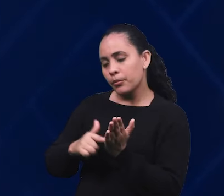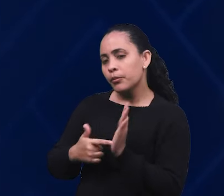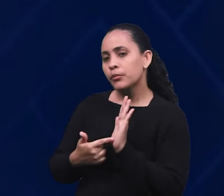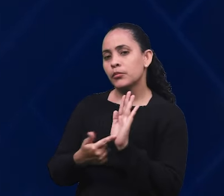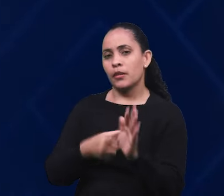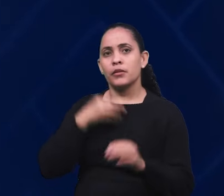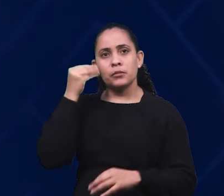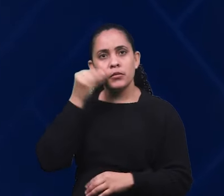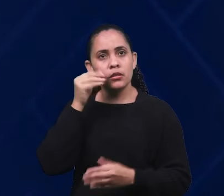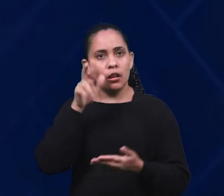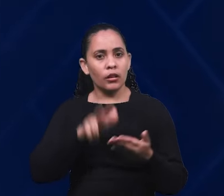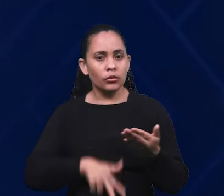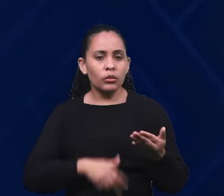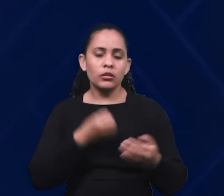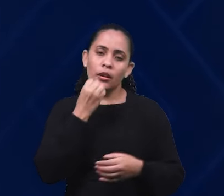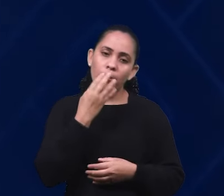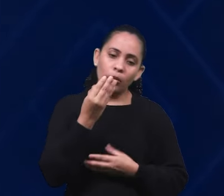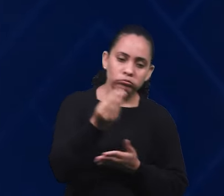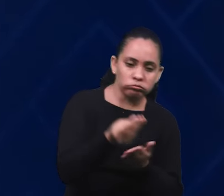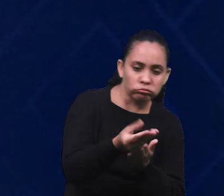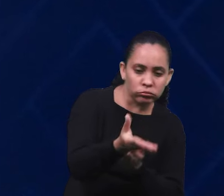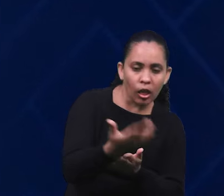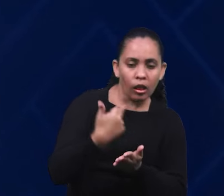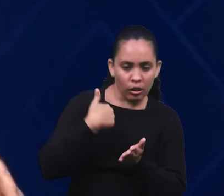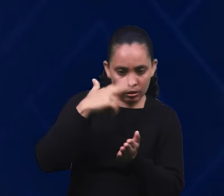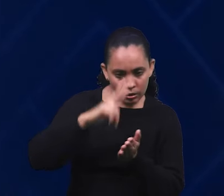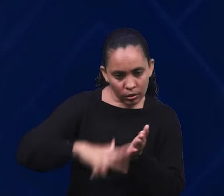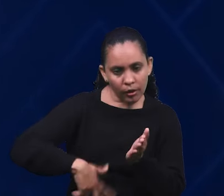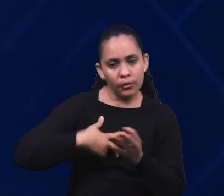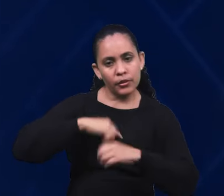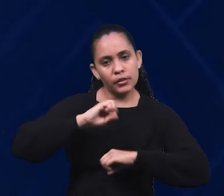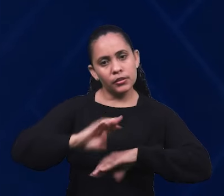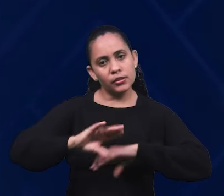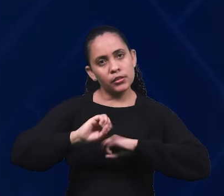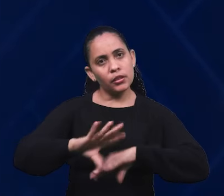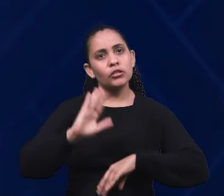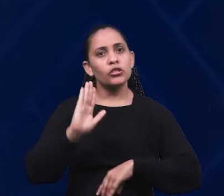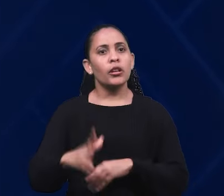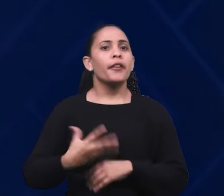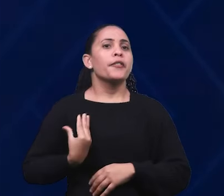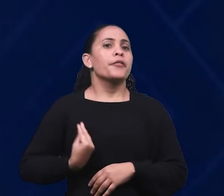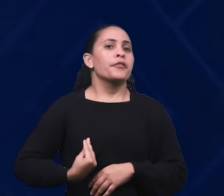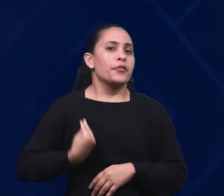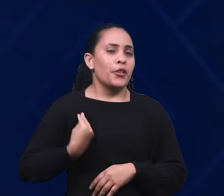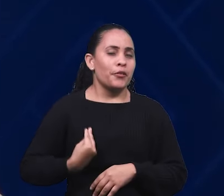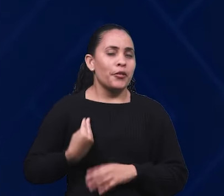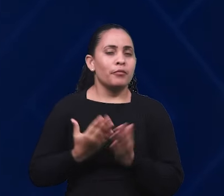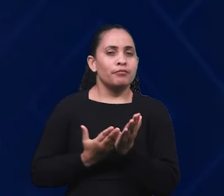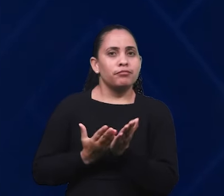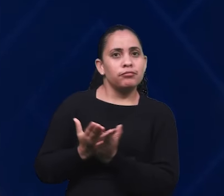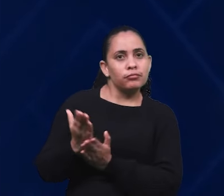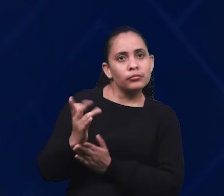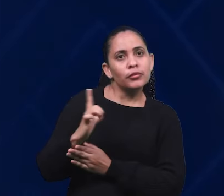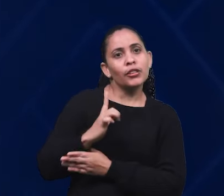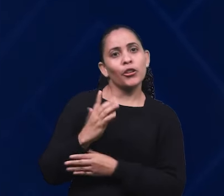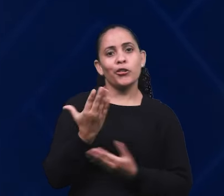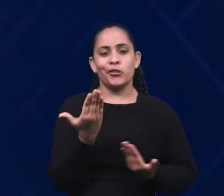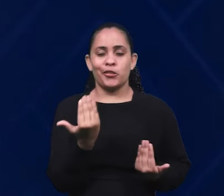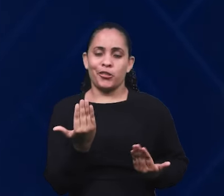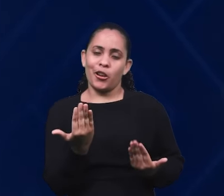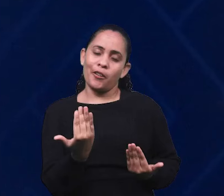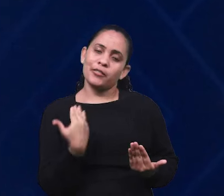experiência da leitura, ó, isso aqui é bom para você, isso aqui é bom. É o ensino de quem já viveu uma trajetória que o jovem